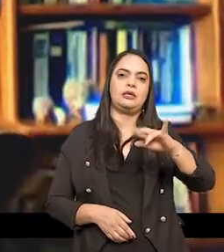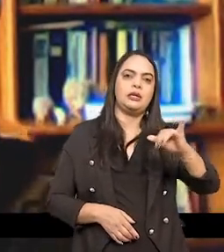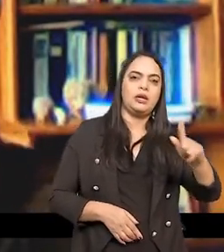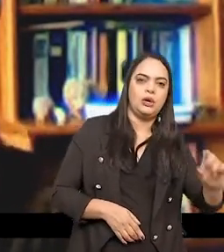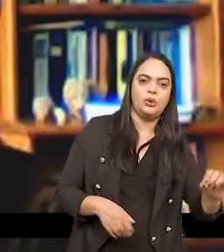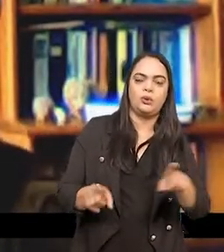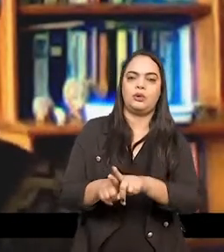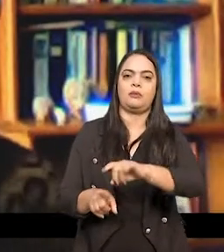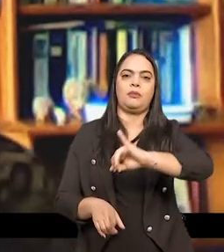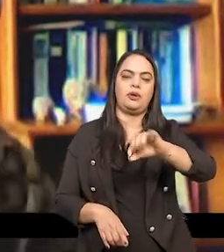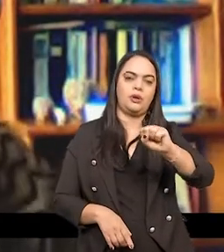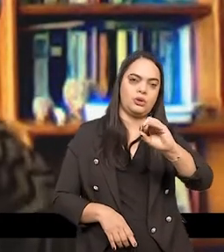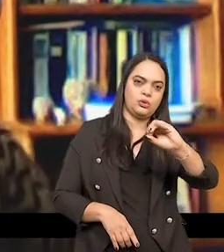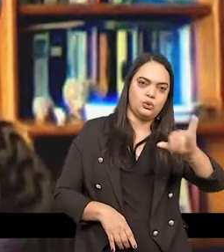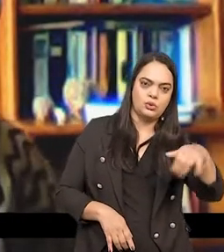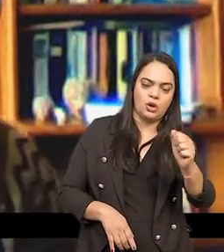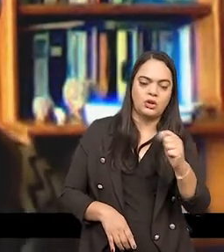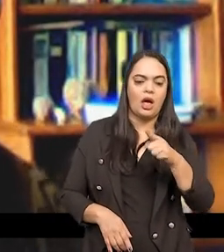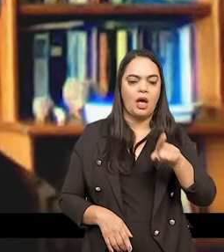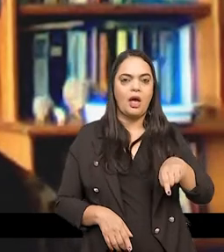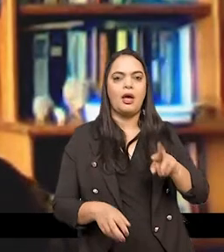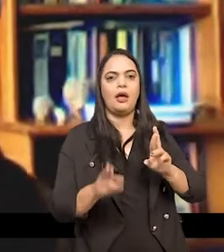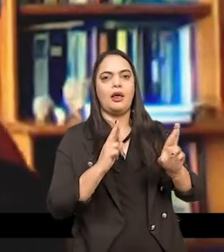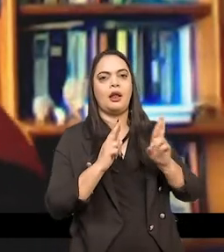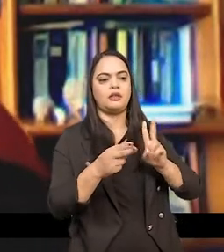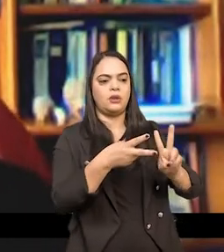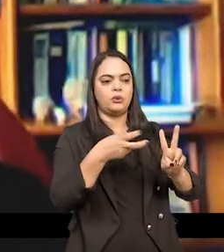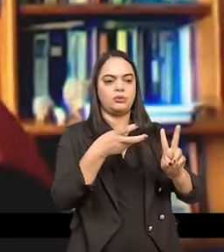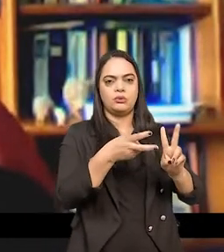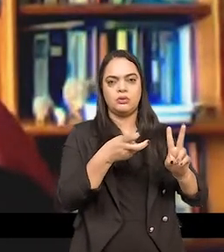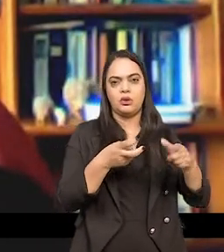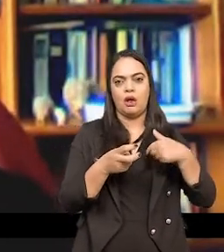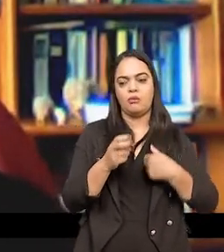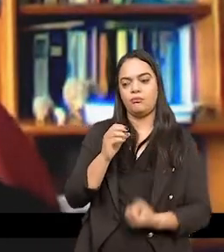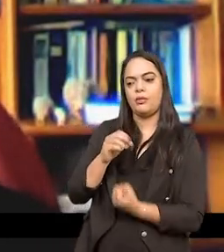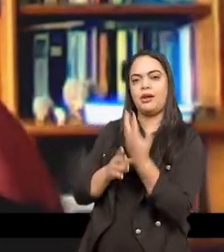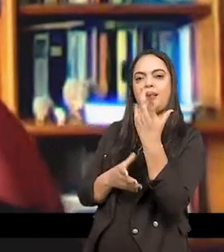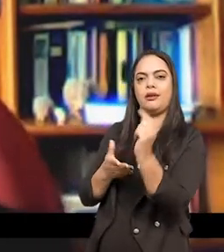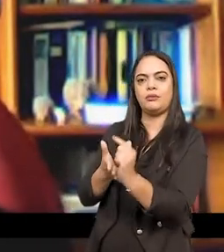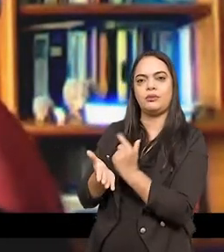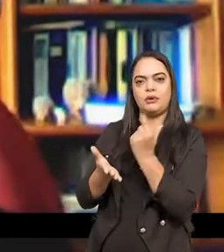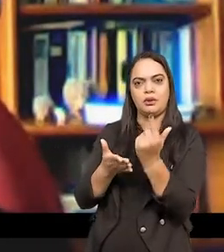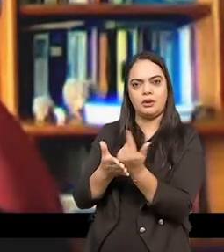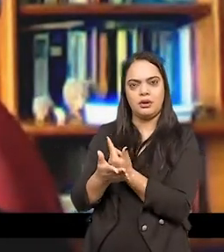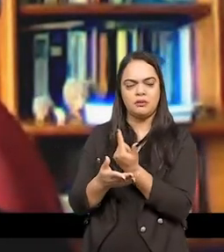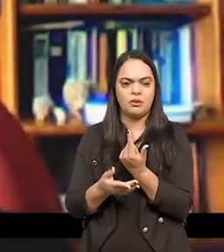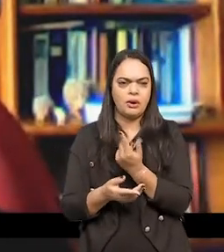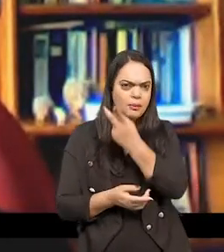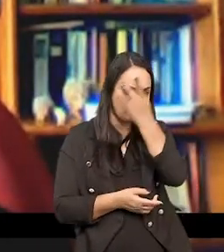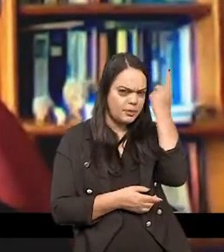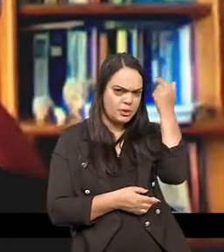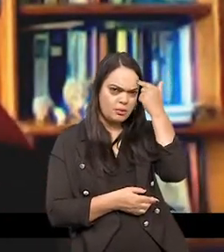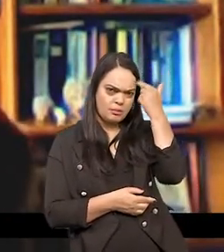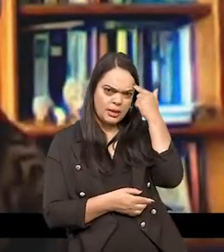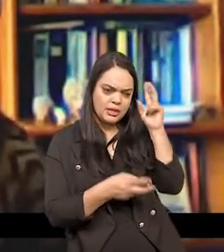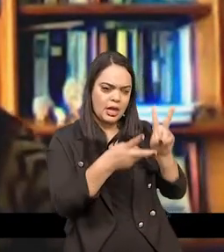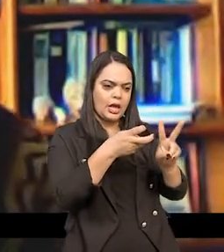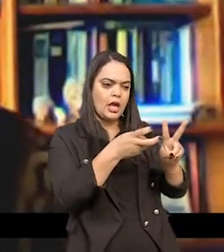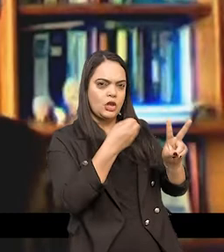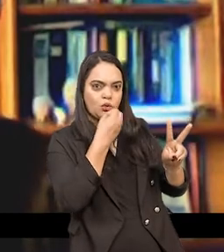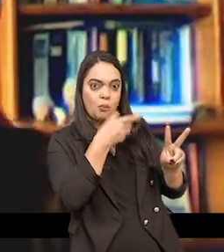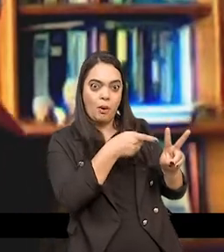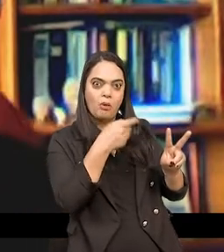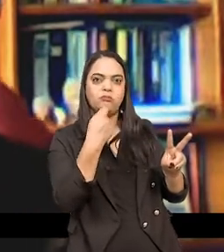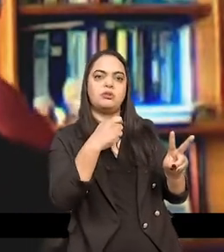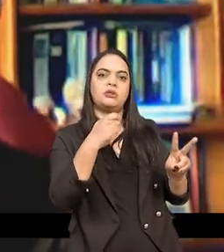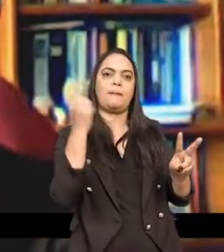é que saiu esse livro meu de fotografia, que foi quase uma prestação de contas. Índio bom é índio morto. E não